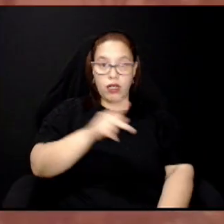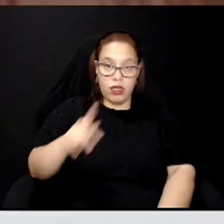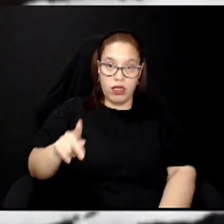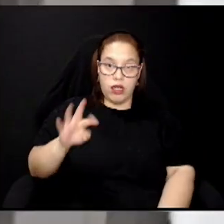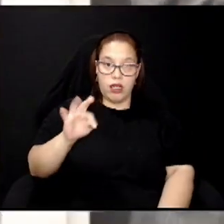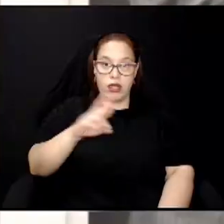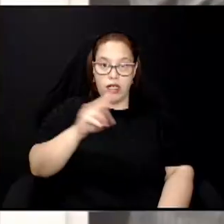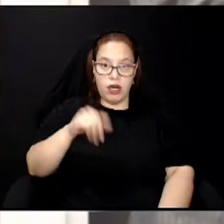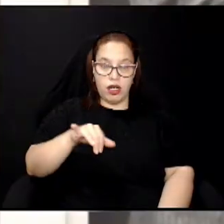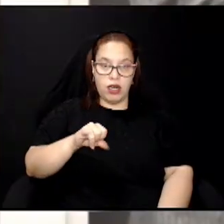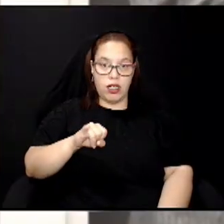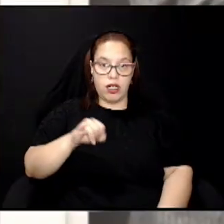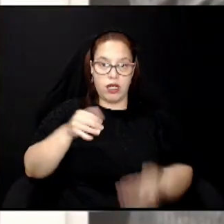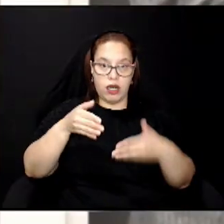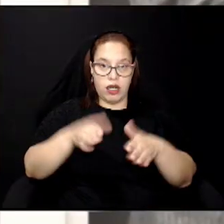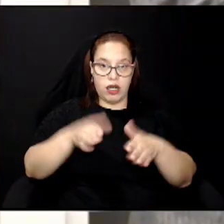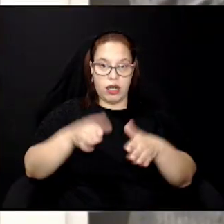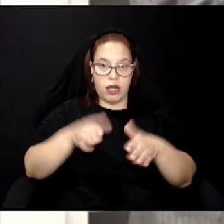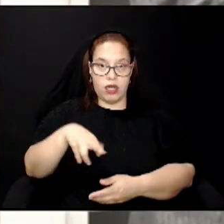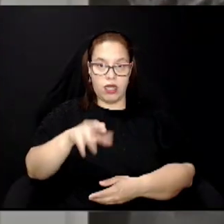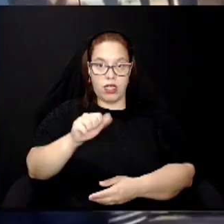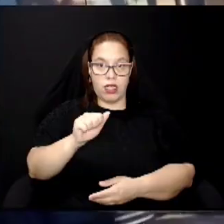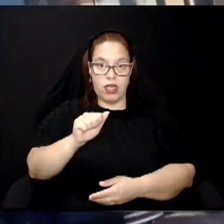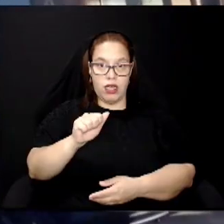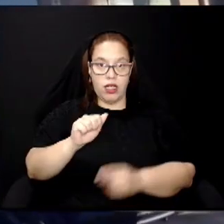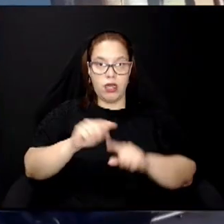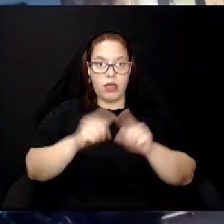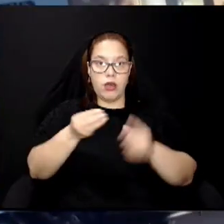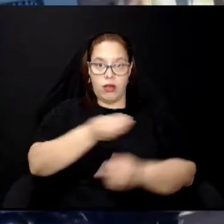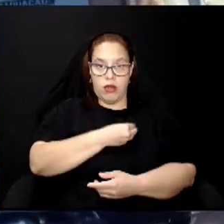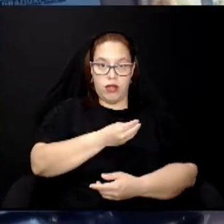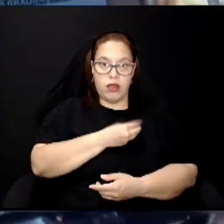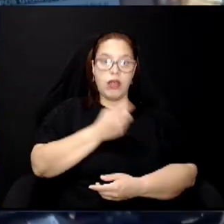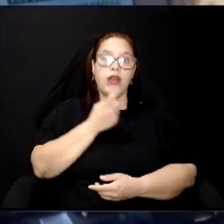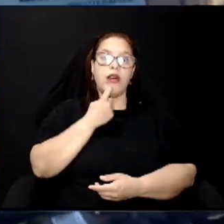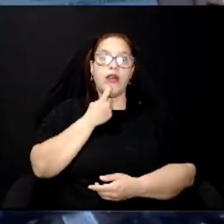em Atenas, na Grécia, mas vive em Campinas desde